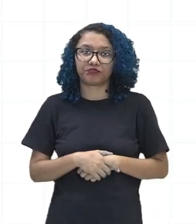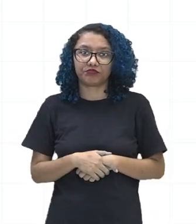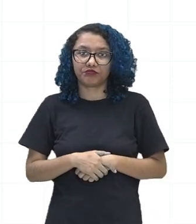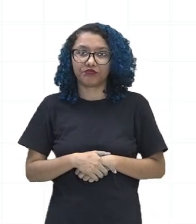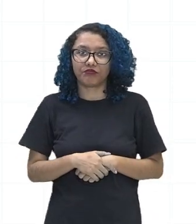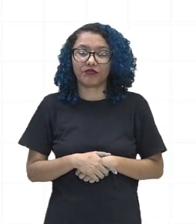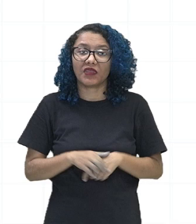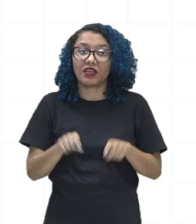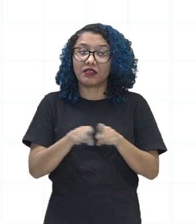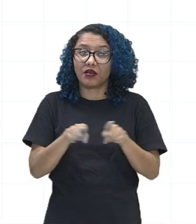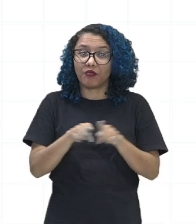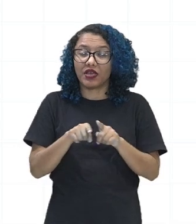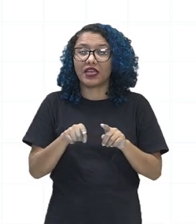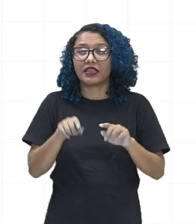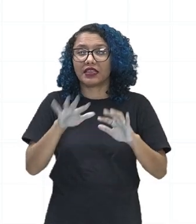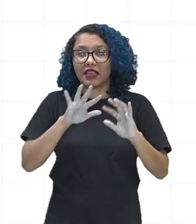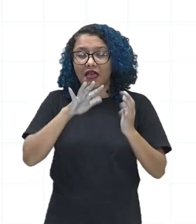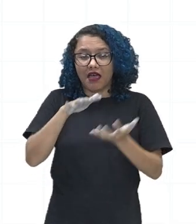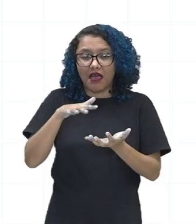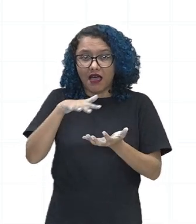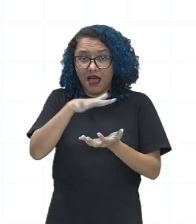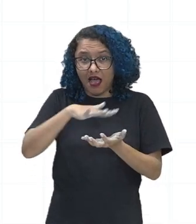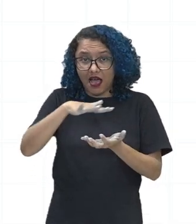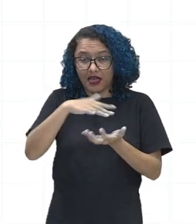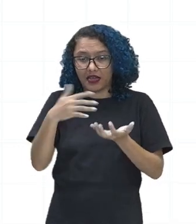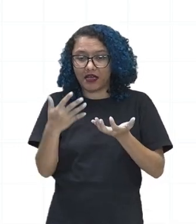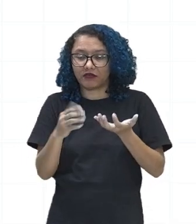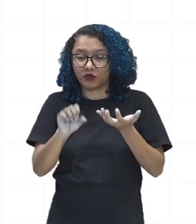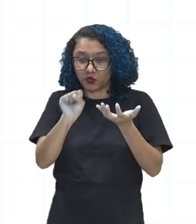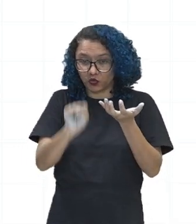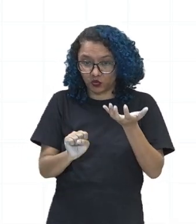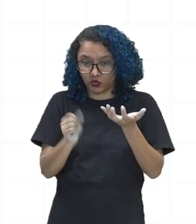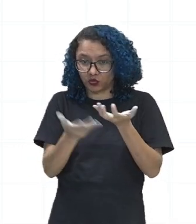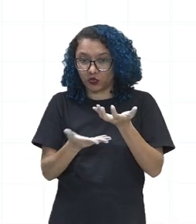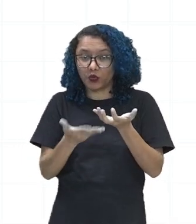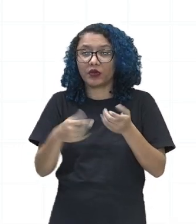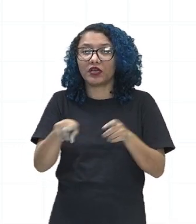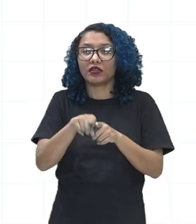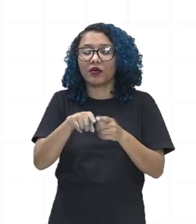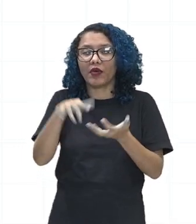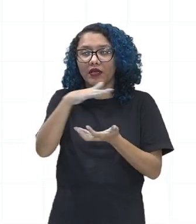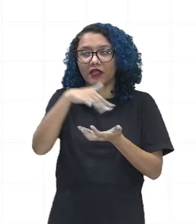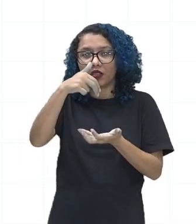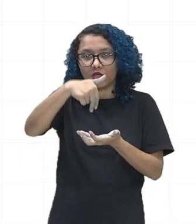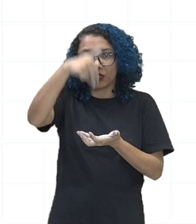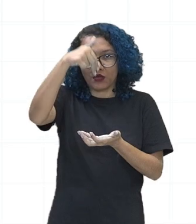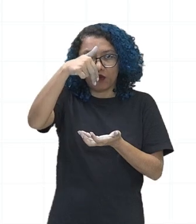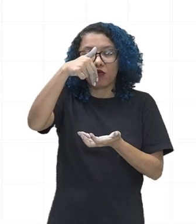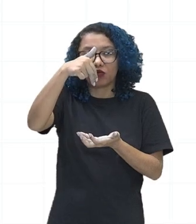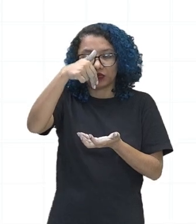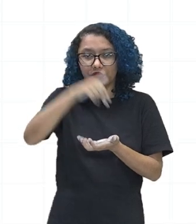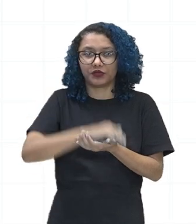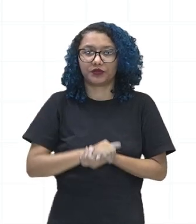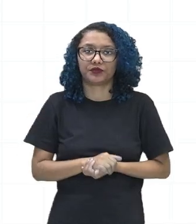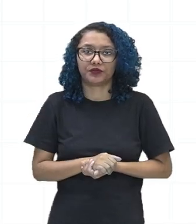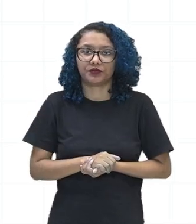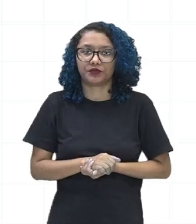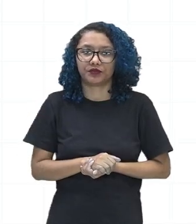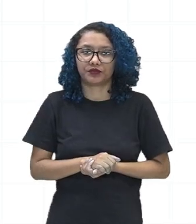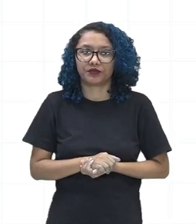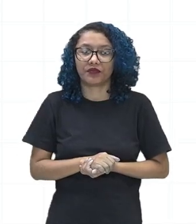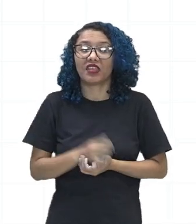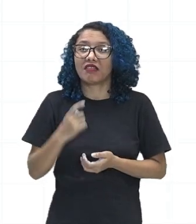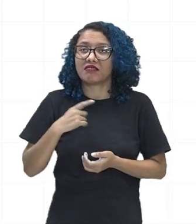no hemisfério sul, norte, ocidental e oriental. Então é um país ali localizado em